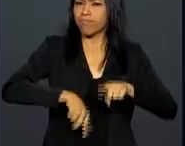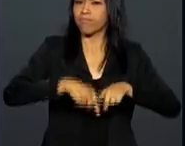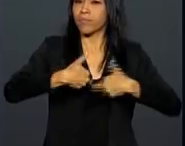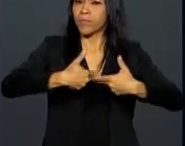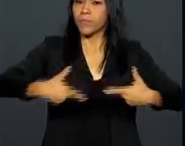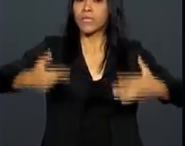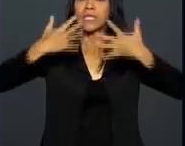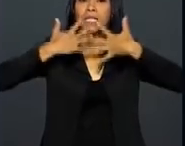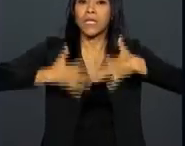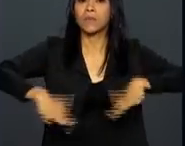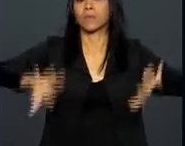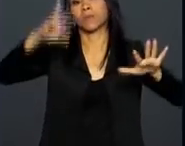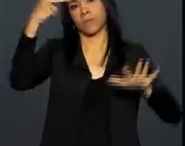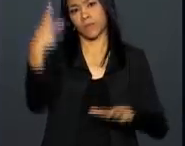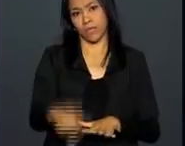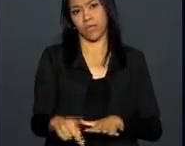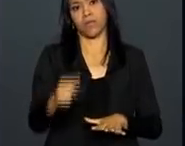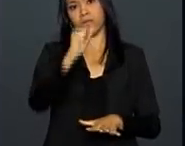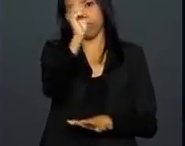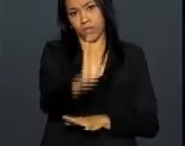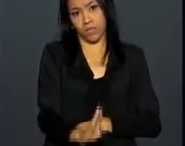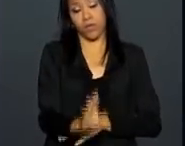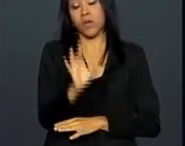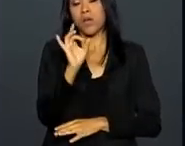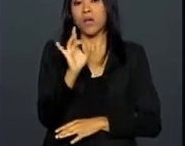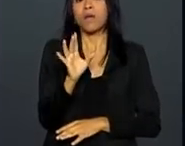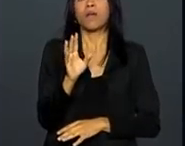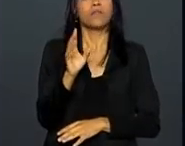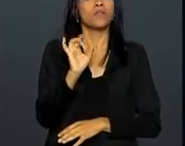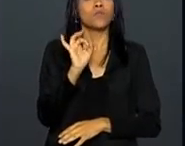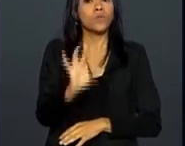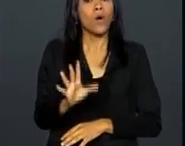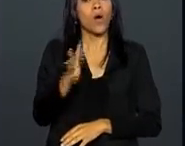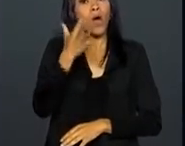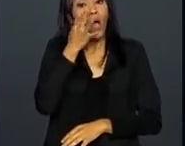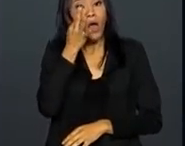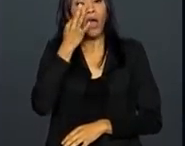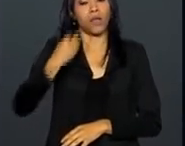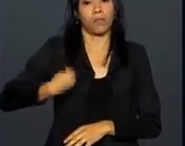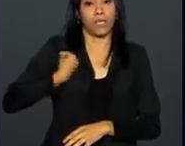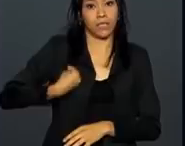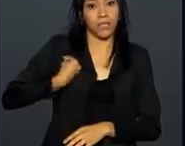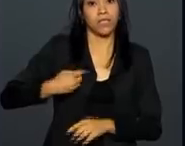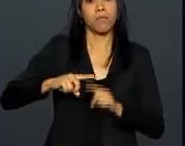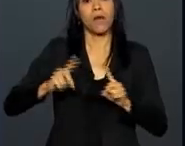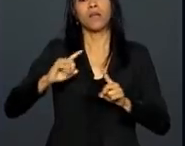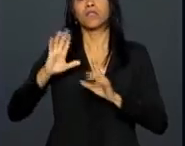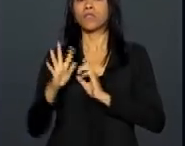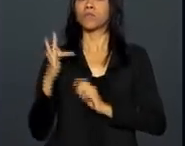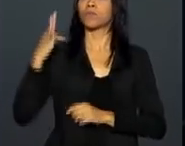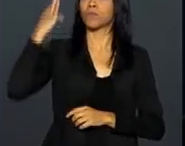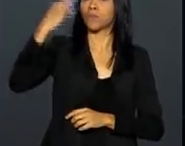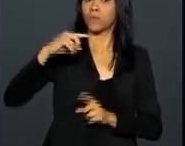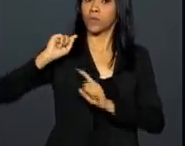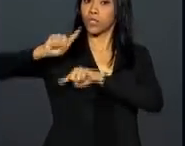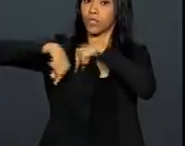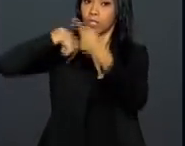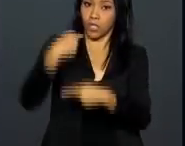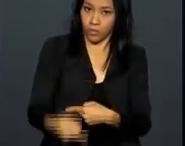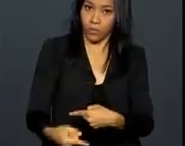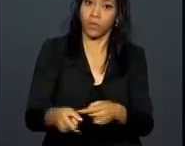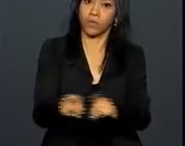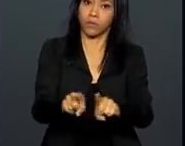favor, precisamente, não só das gerações presentes, mas também das gerações